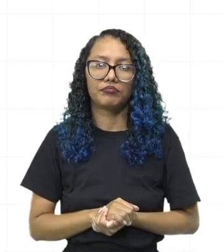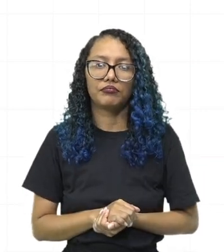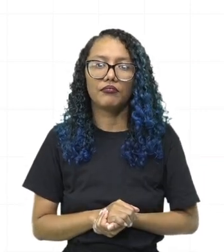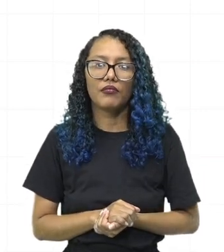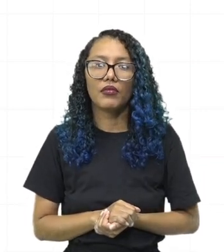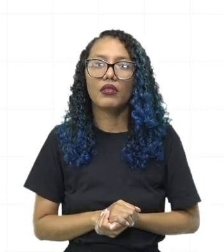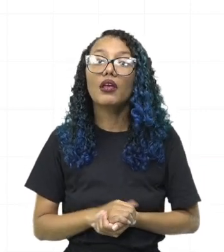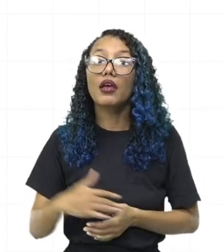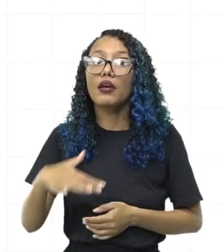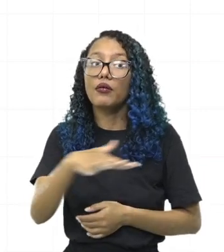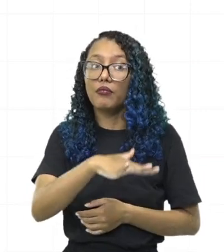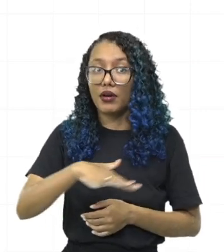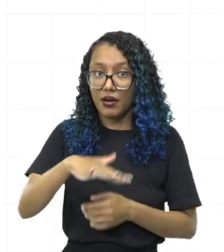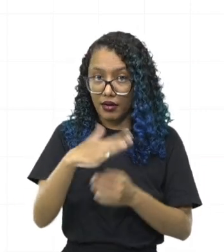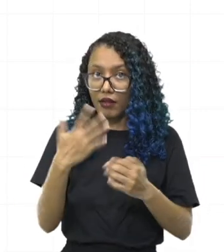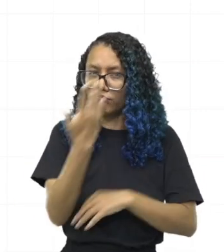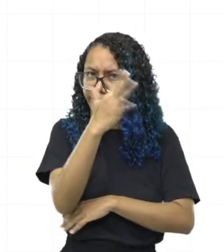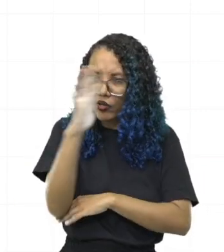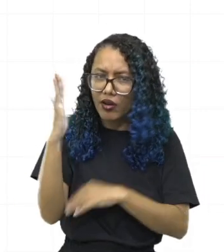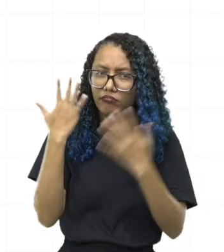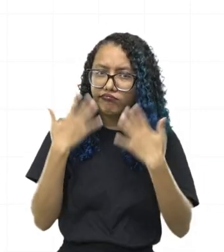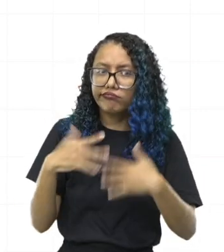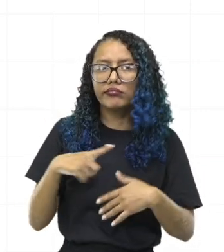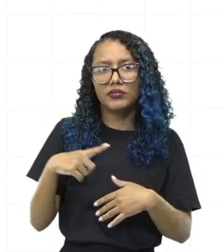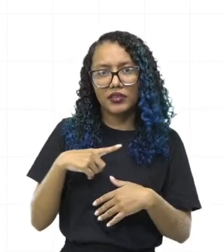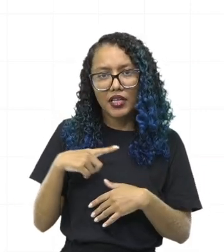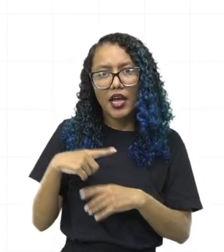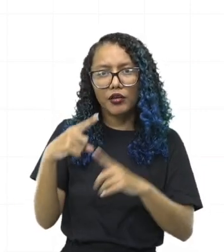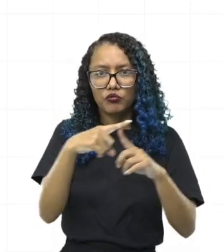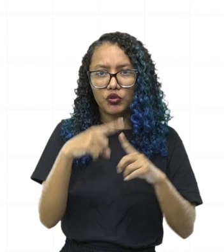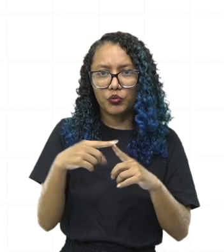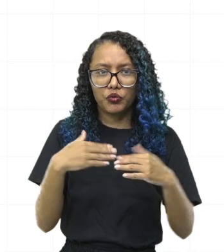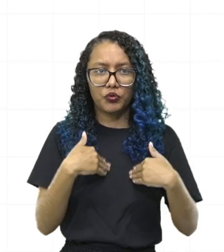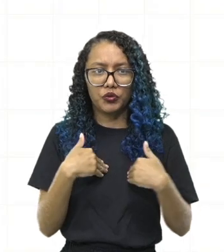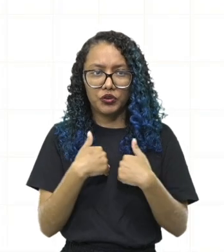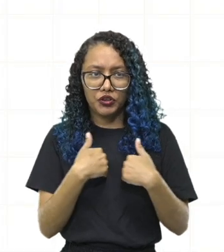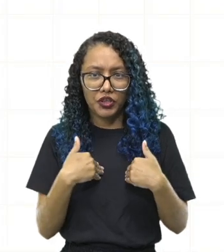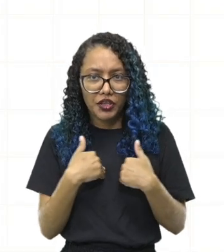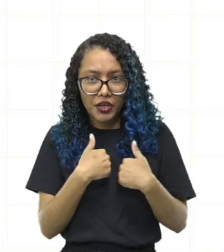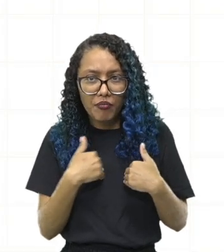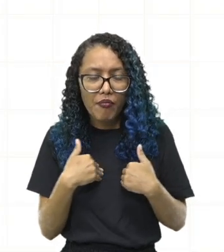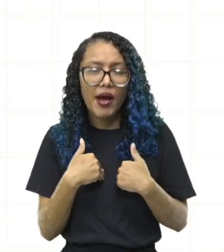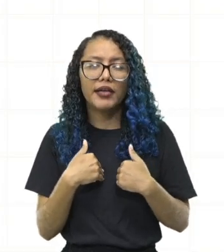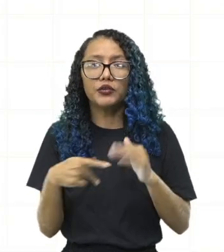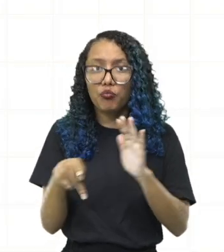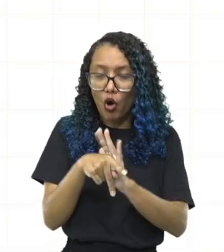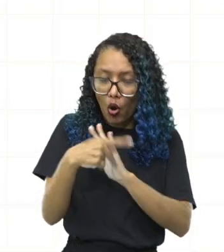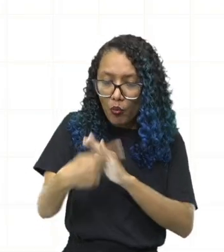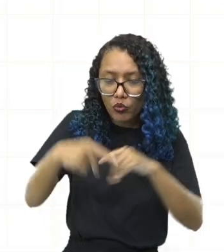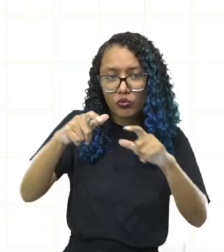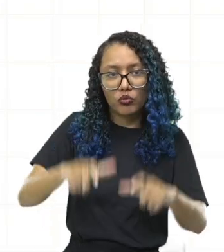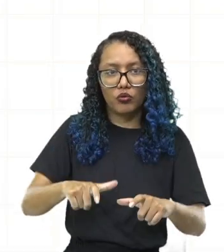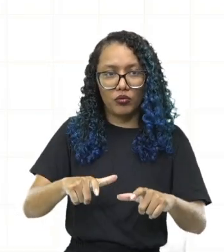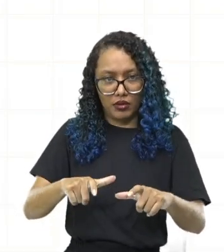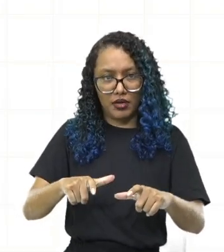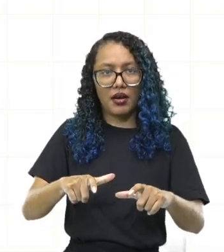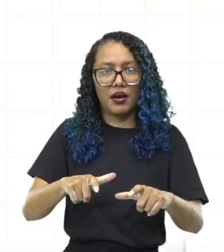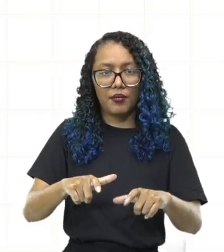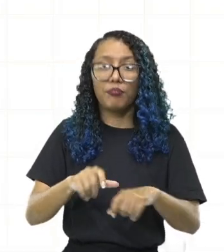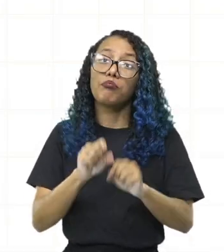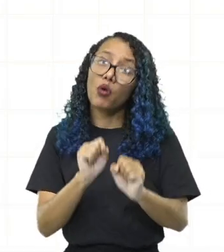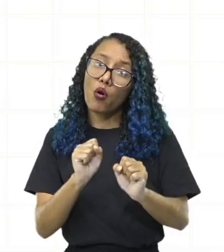área natural com populações animais de espécies nativas. Aqui a gente tem